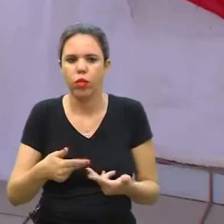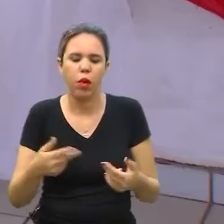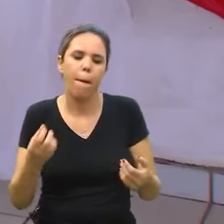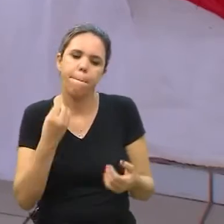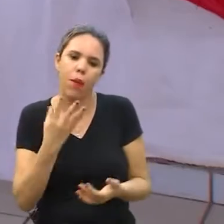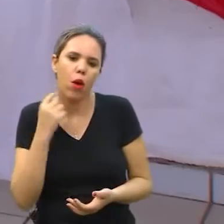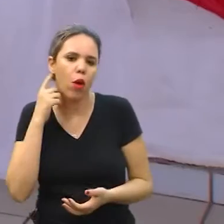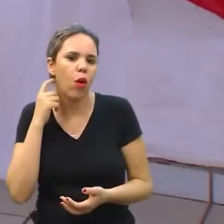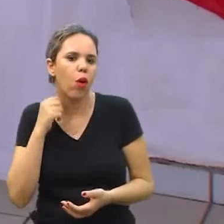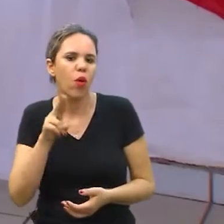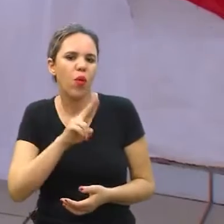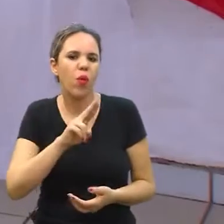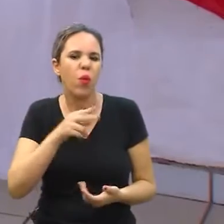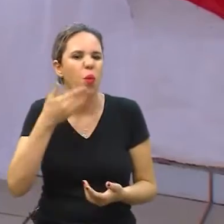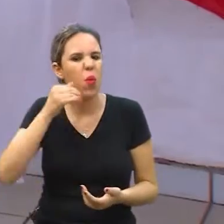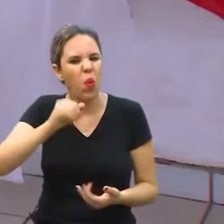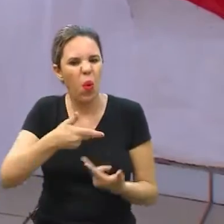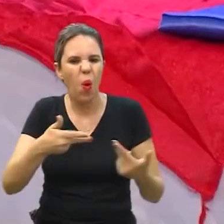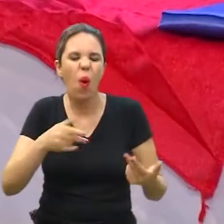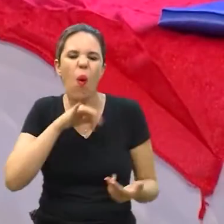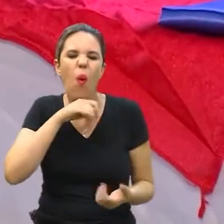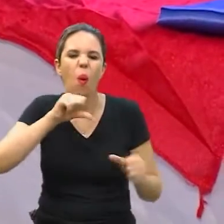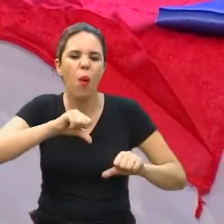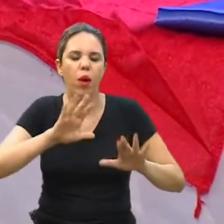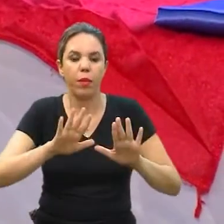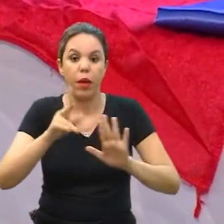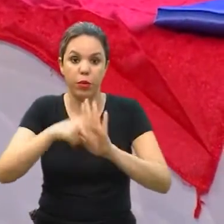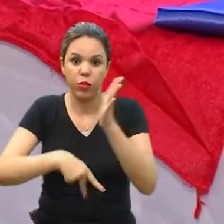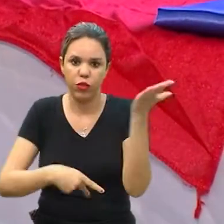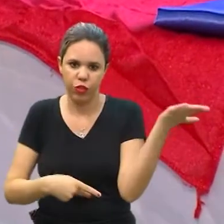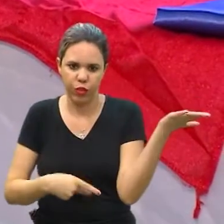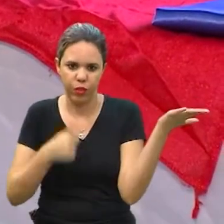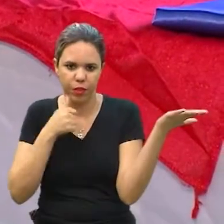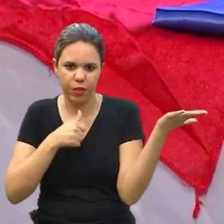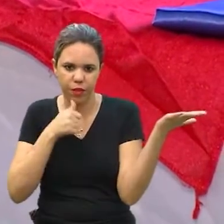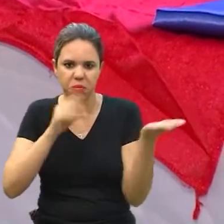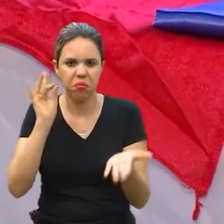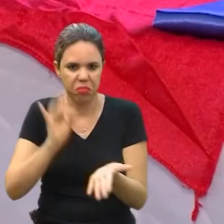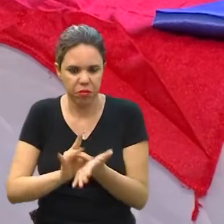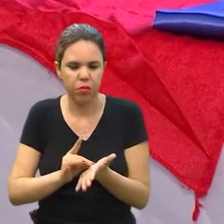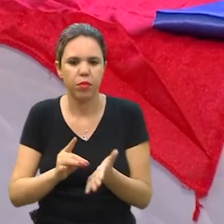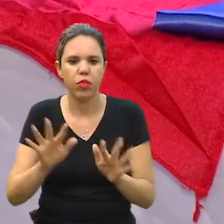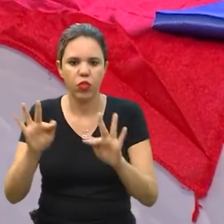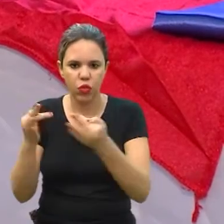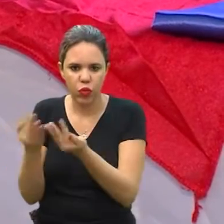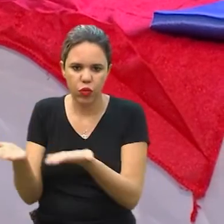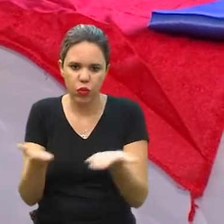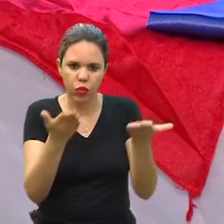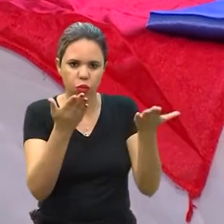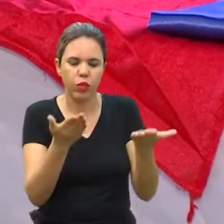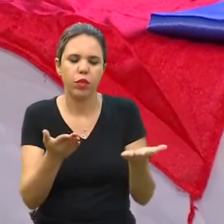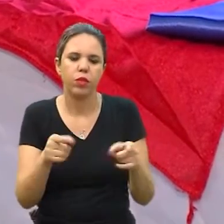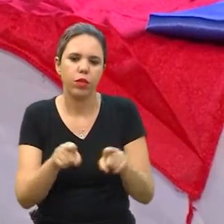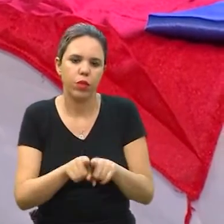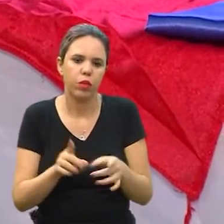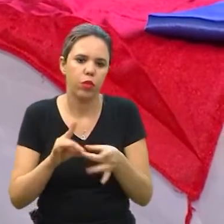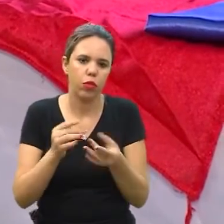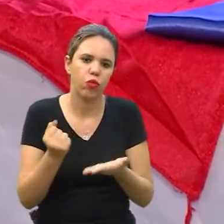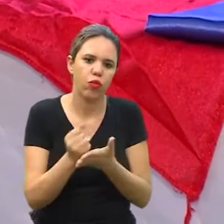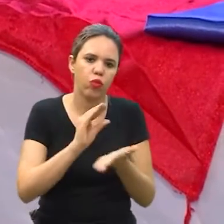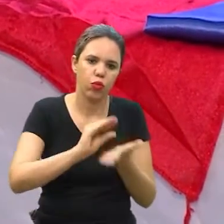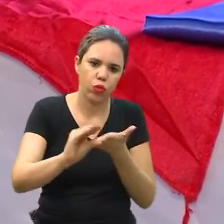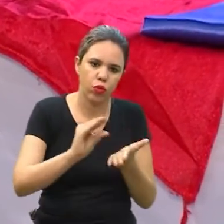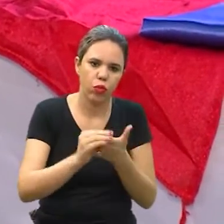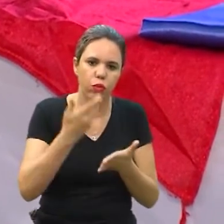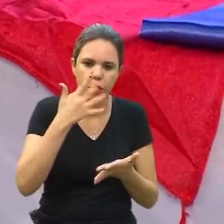algo bom, eles gastam com algo que não presta. O projeto da Regina consiste em buscar famílias para apadrinhar uma